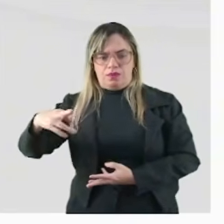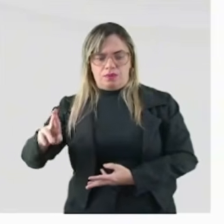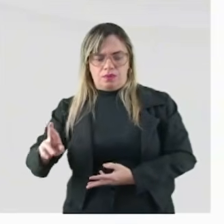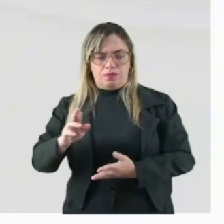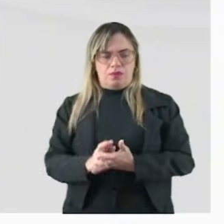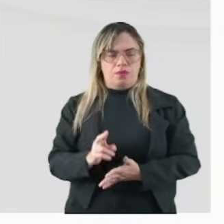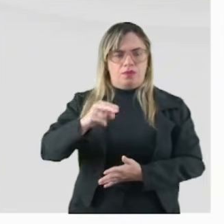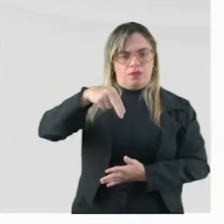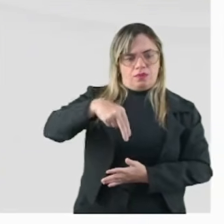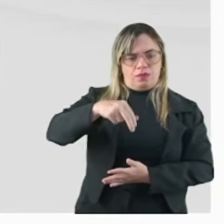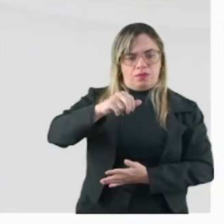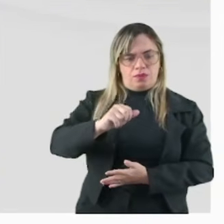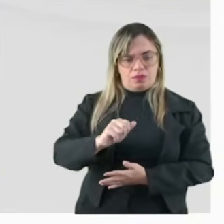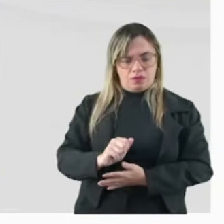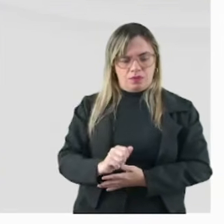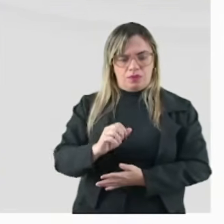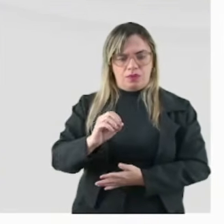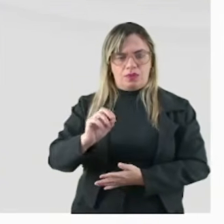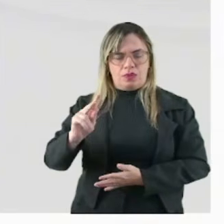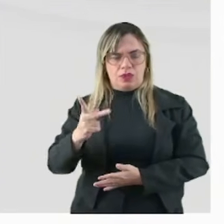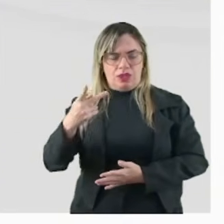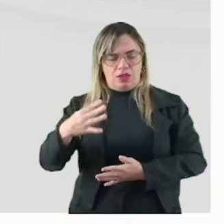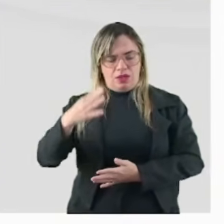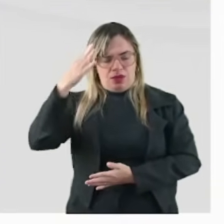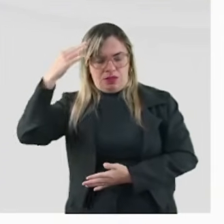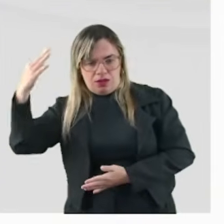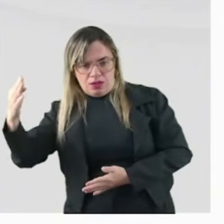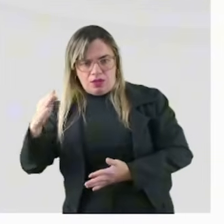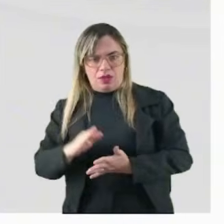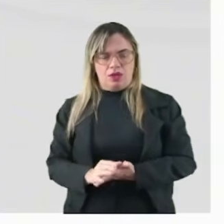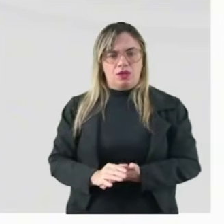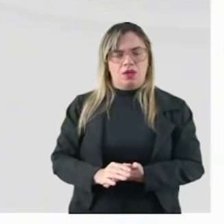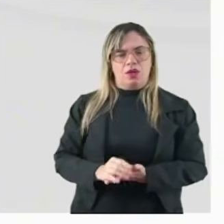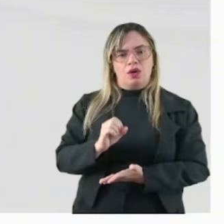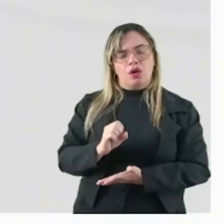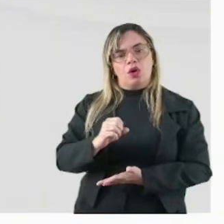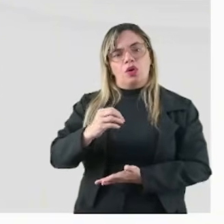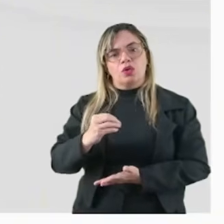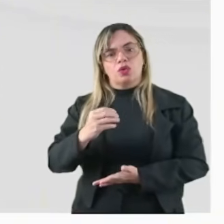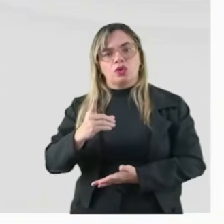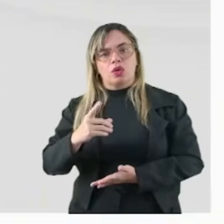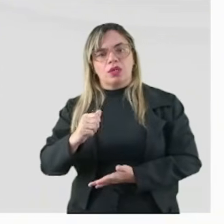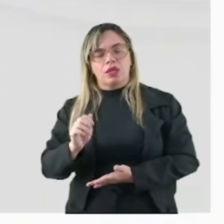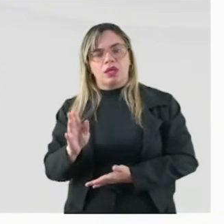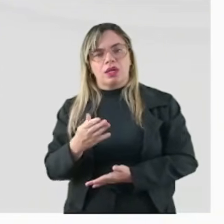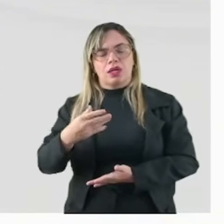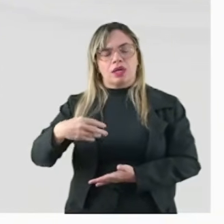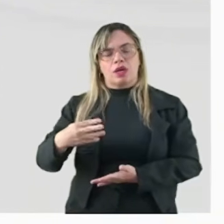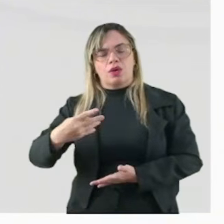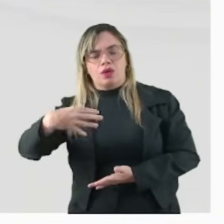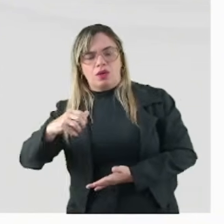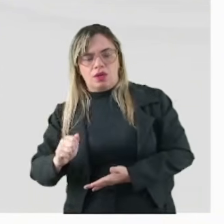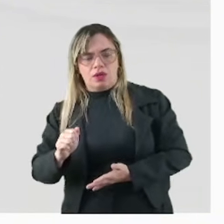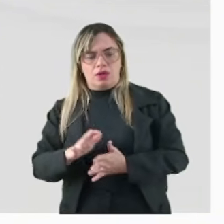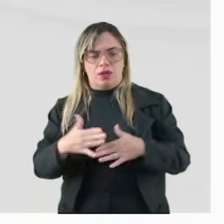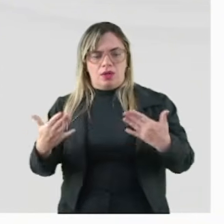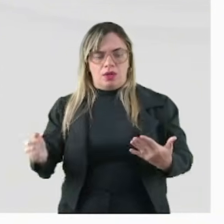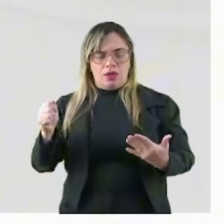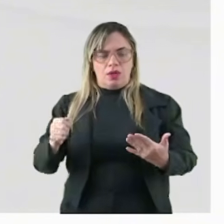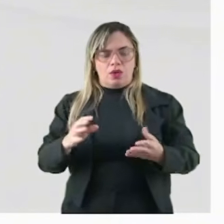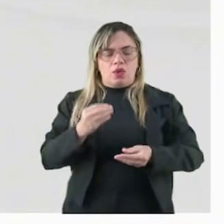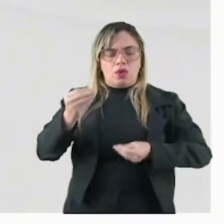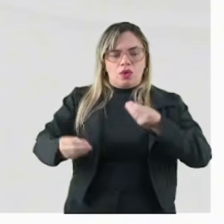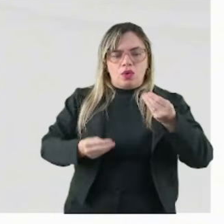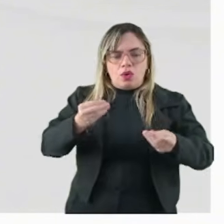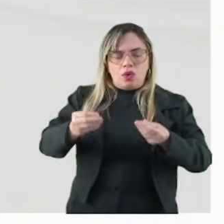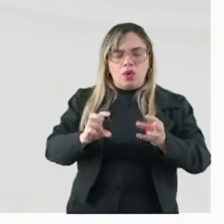cáustica, como vocês estão vendo aqui, ó. Eu quero achar a massa molar disso aqui. Para achar a massa molar ou a massa molecular,